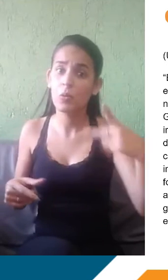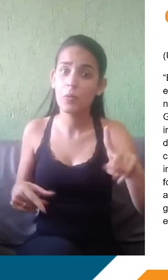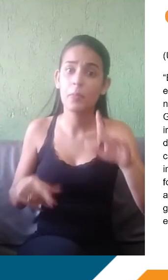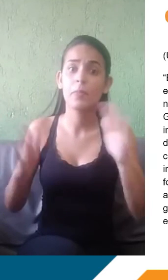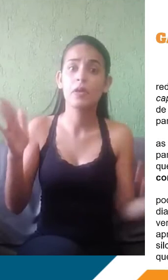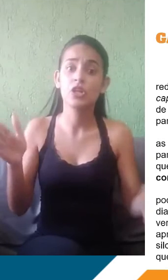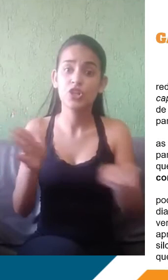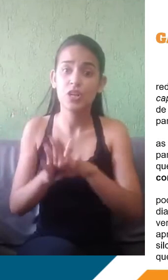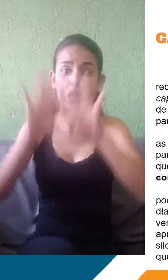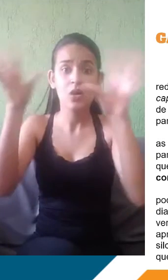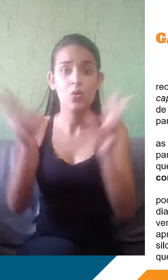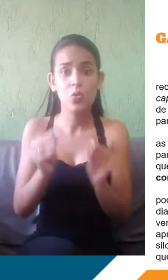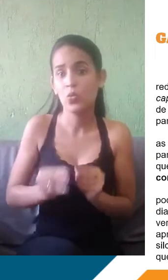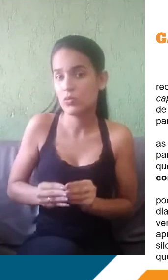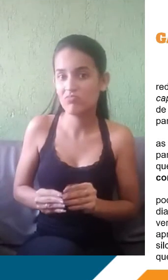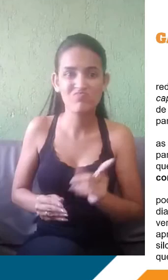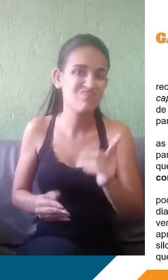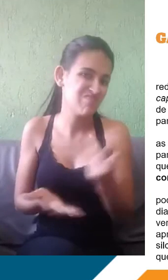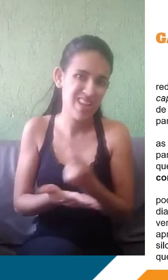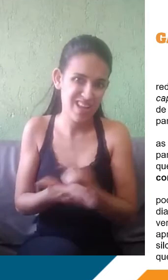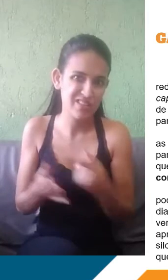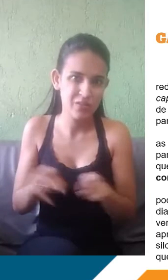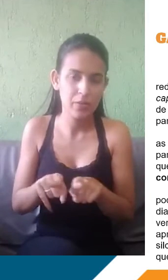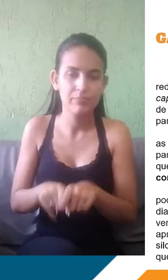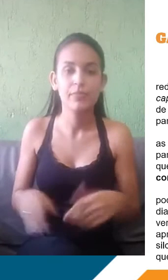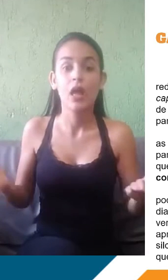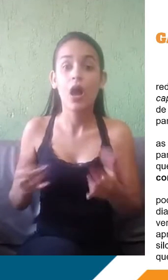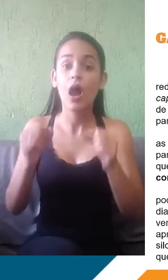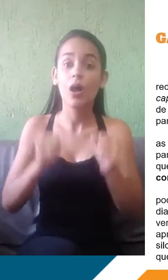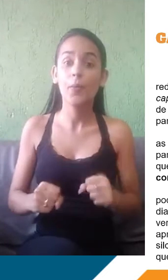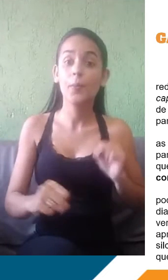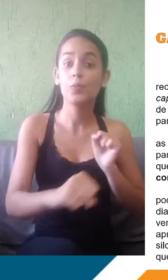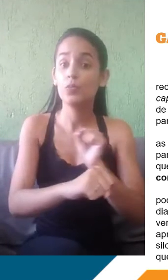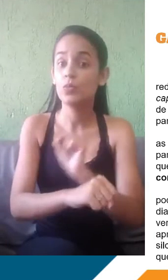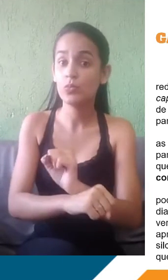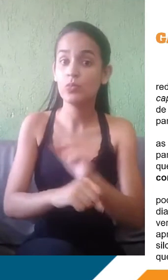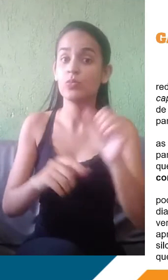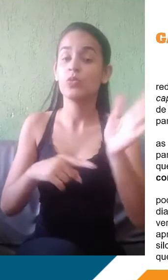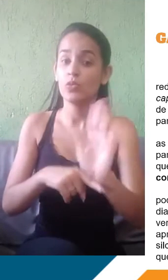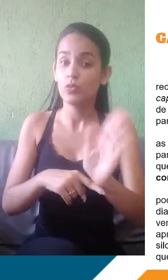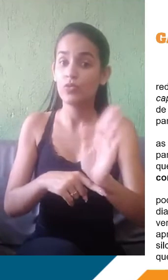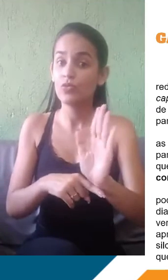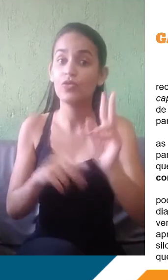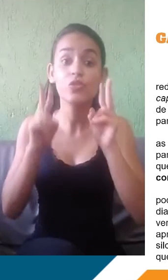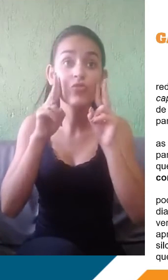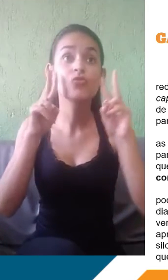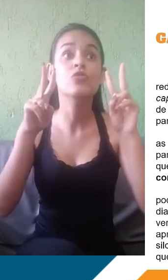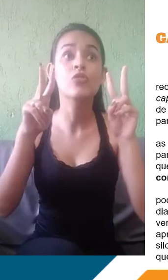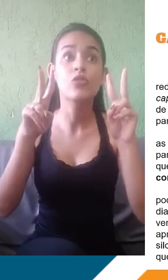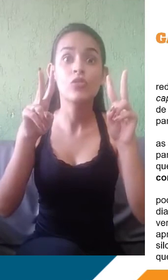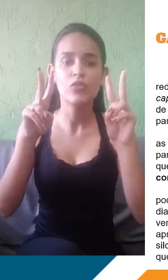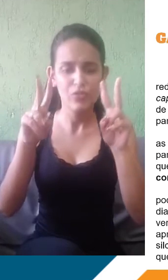Lima Barreto. Você pode pausar o vídeo para ler este gabarito comentado ou acessar ao resumo em